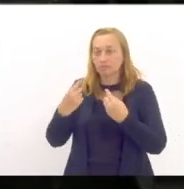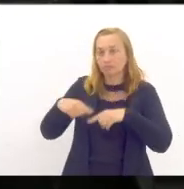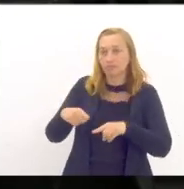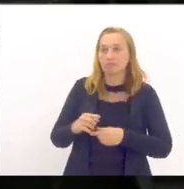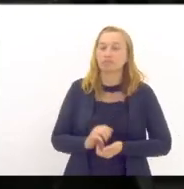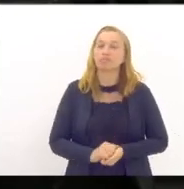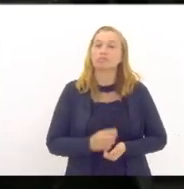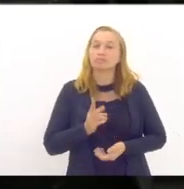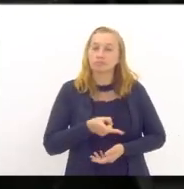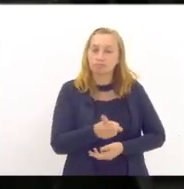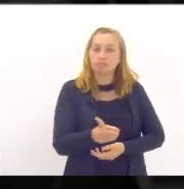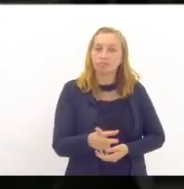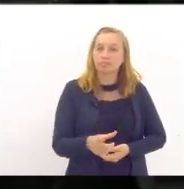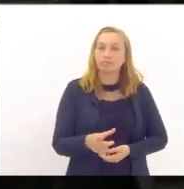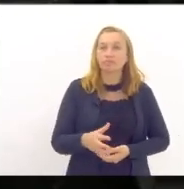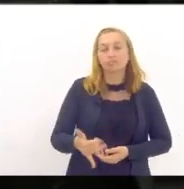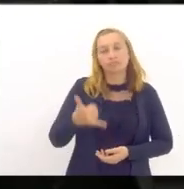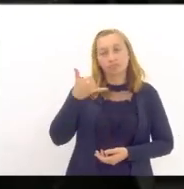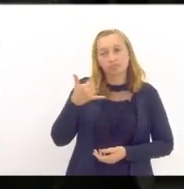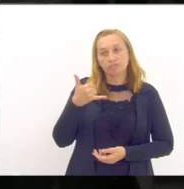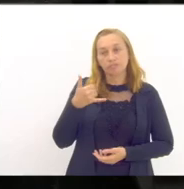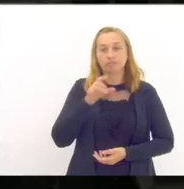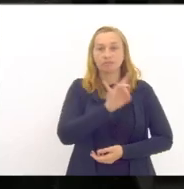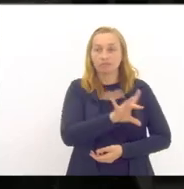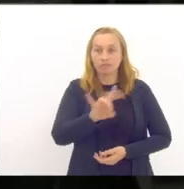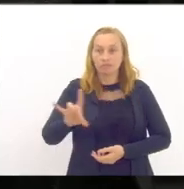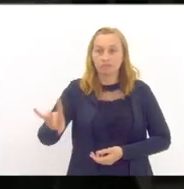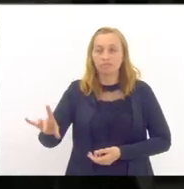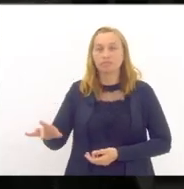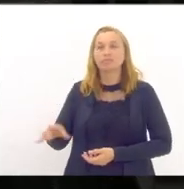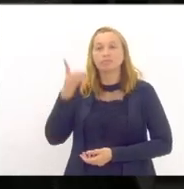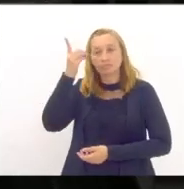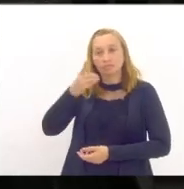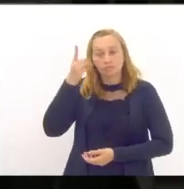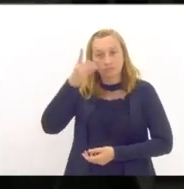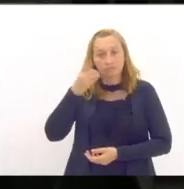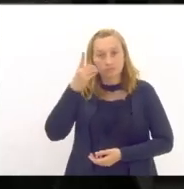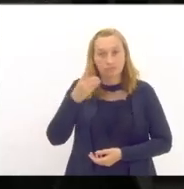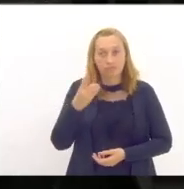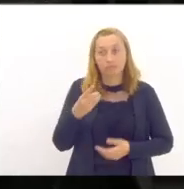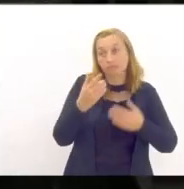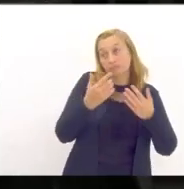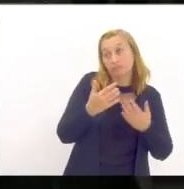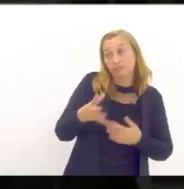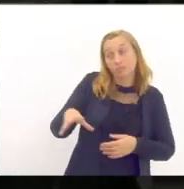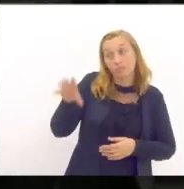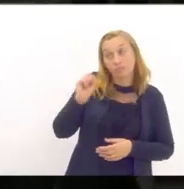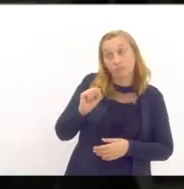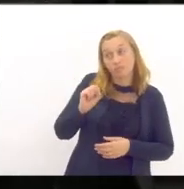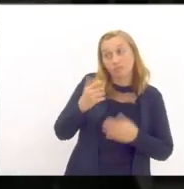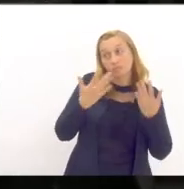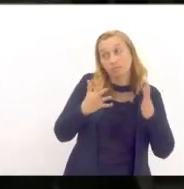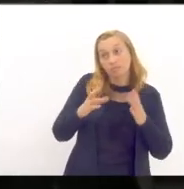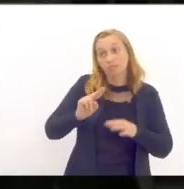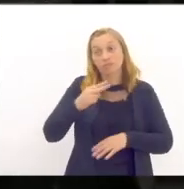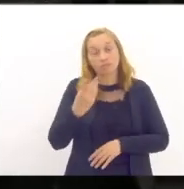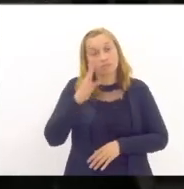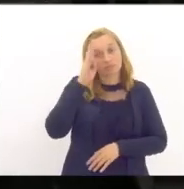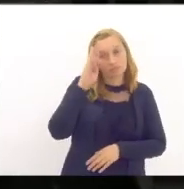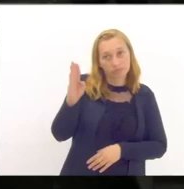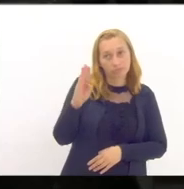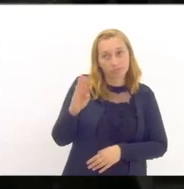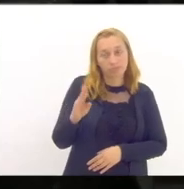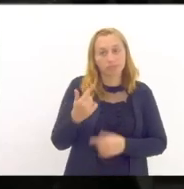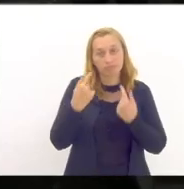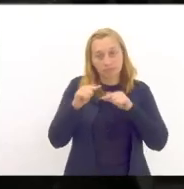contraditório. Sempre atendi telefonemas de cada um dos senhores e das senhoras, fosse para ouvir elogios, mas principalmente para